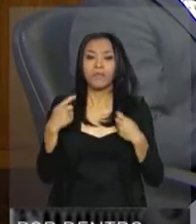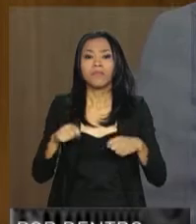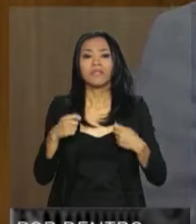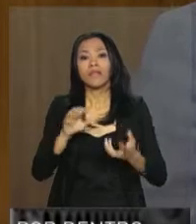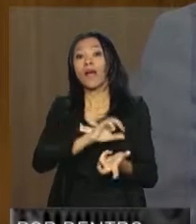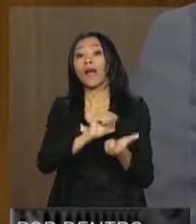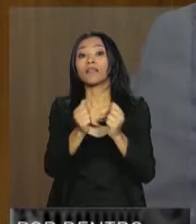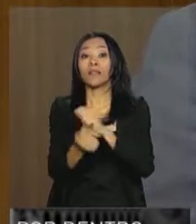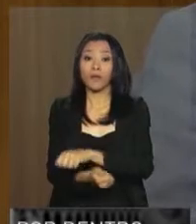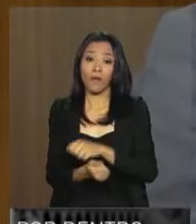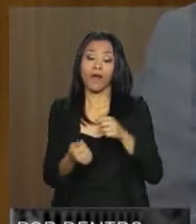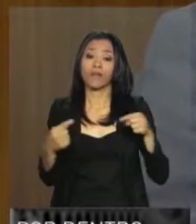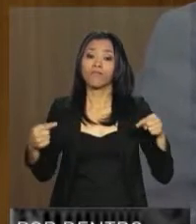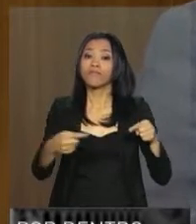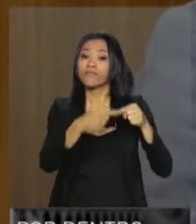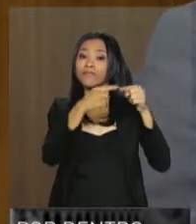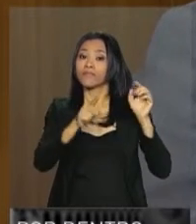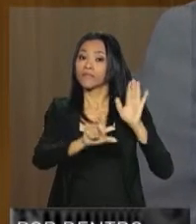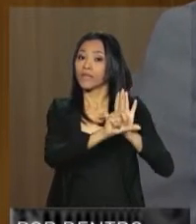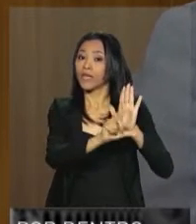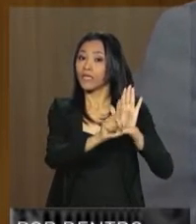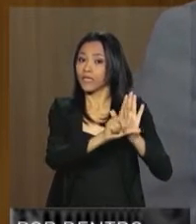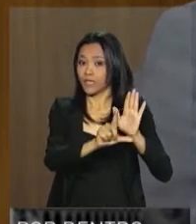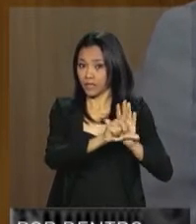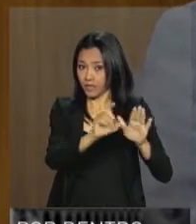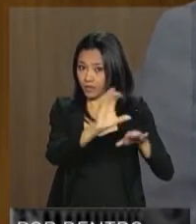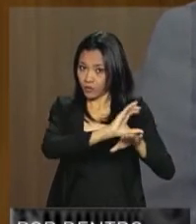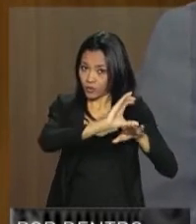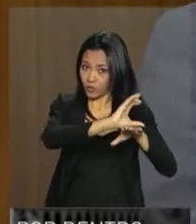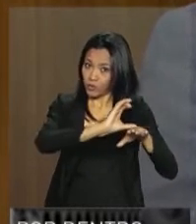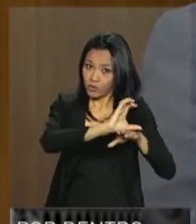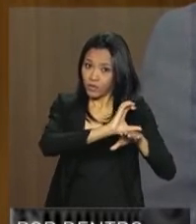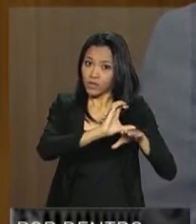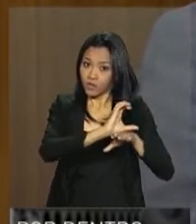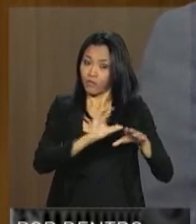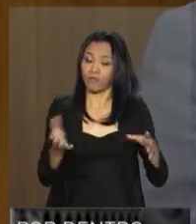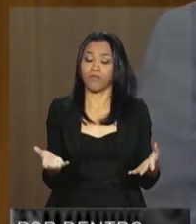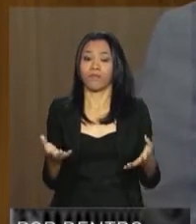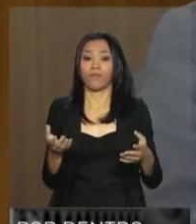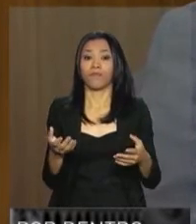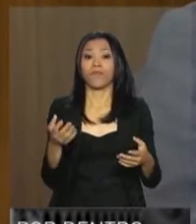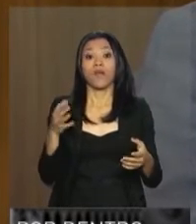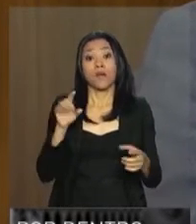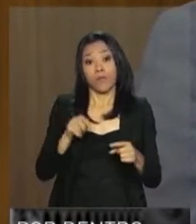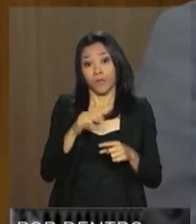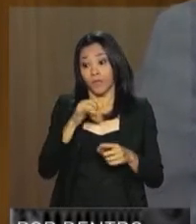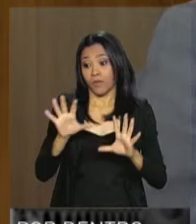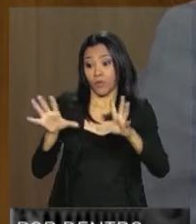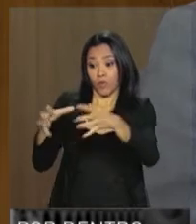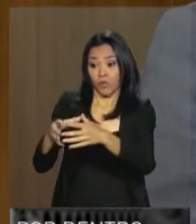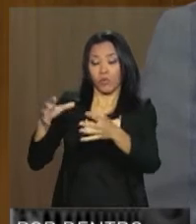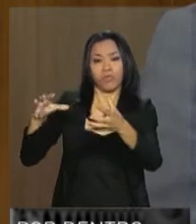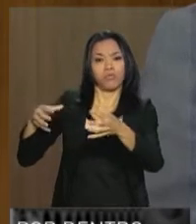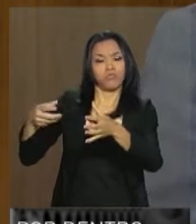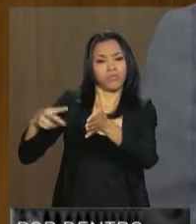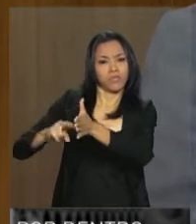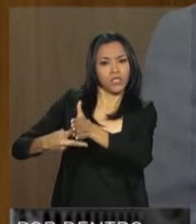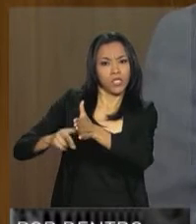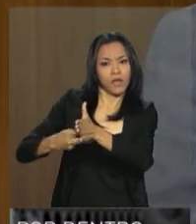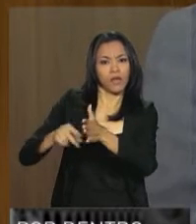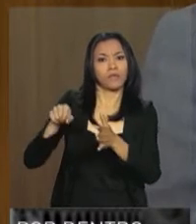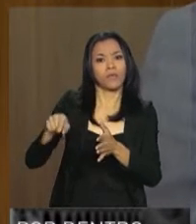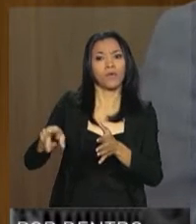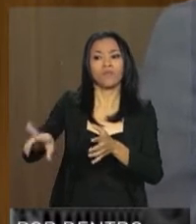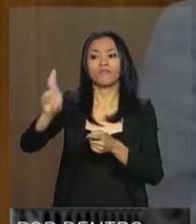princípio constitucional que é o princípio da unicidade sindical uma organização sindical representativa por